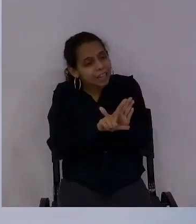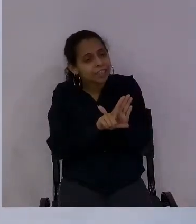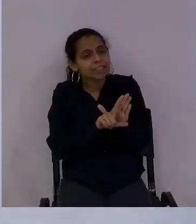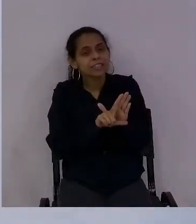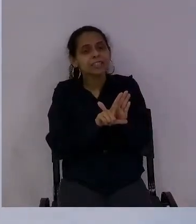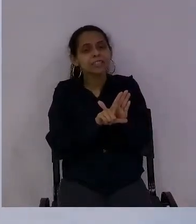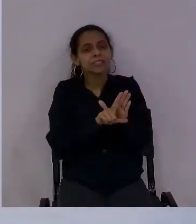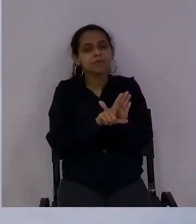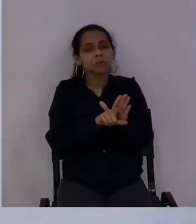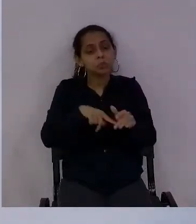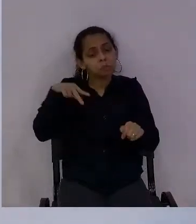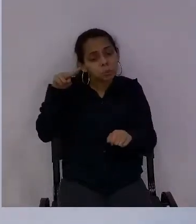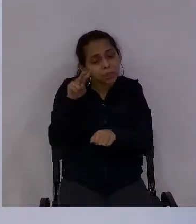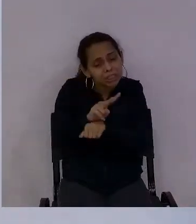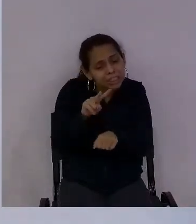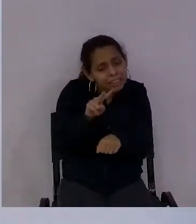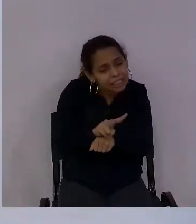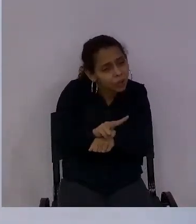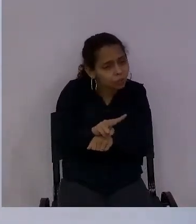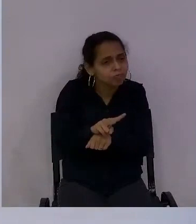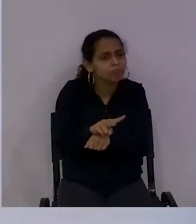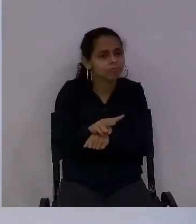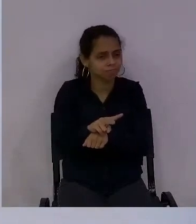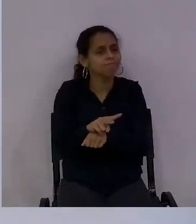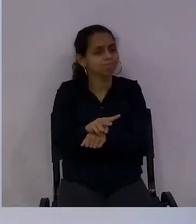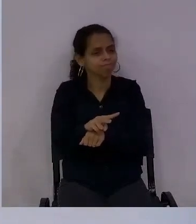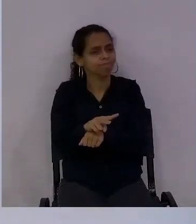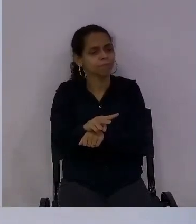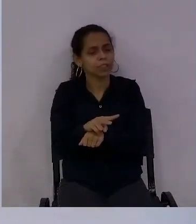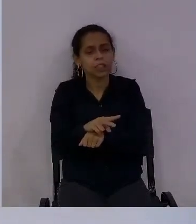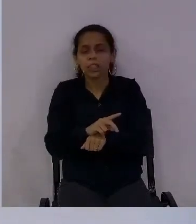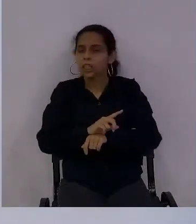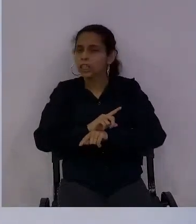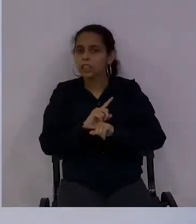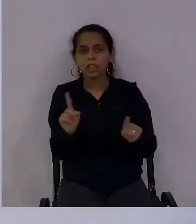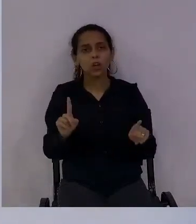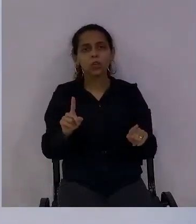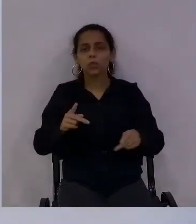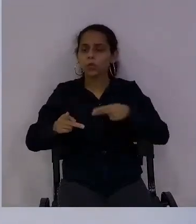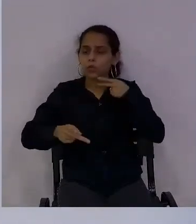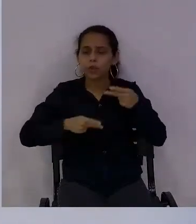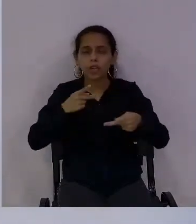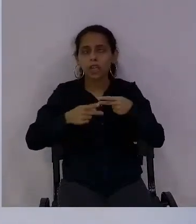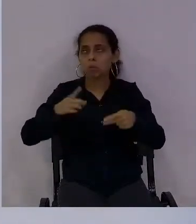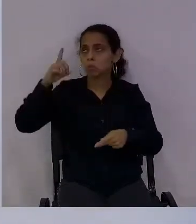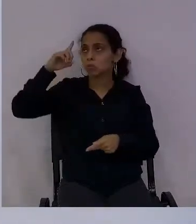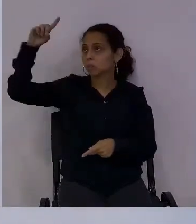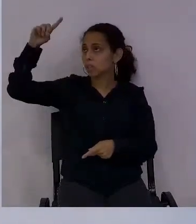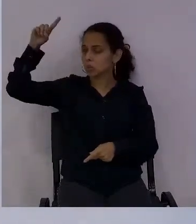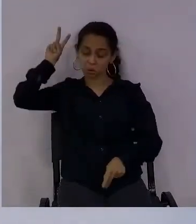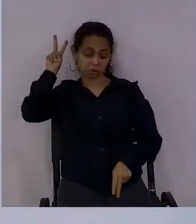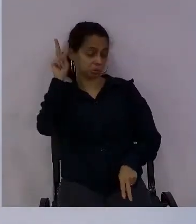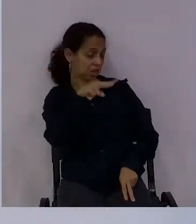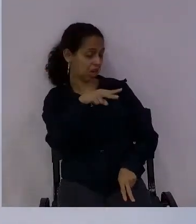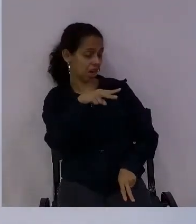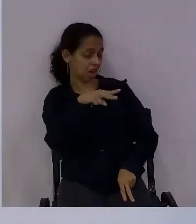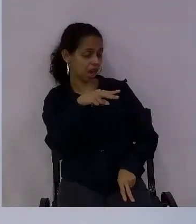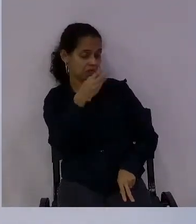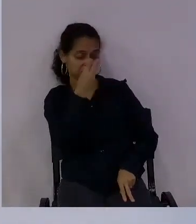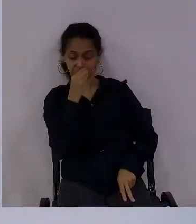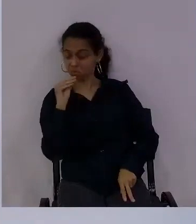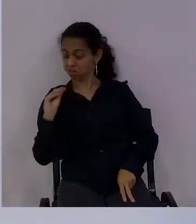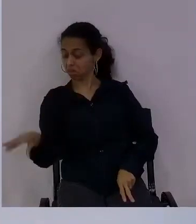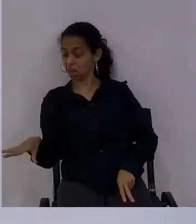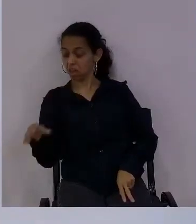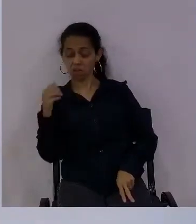estamos falando de uma Bíblia machista, de um Deus opressor, de um Deus que olhava para as mulheres com desprezo ao ponto